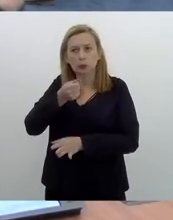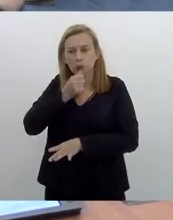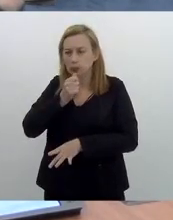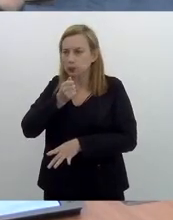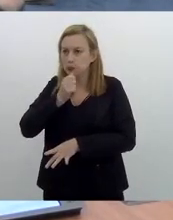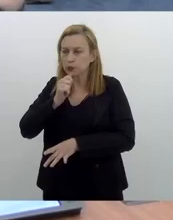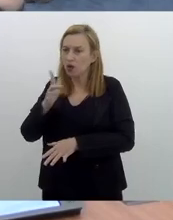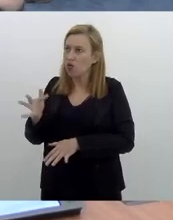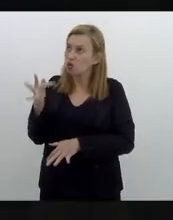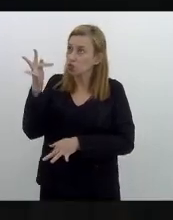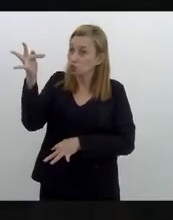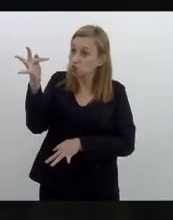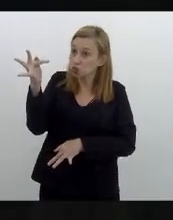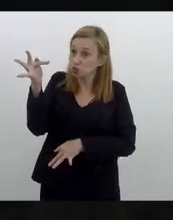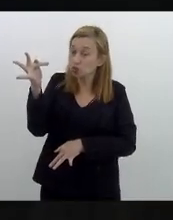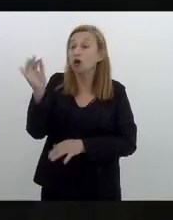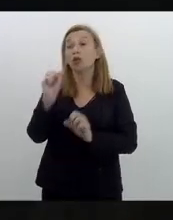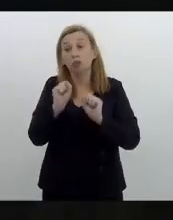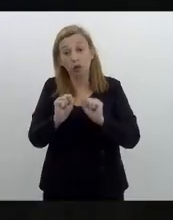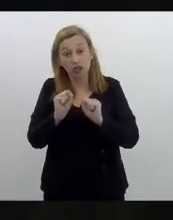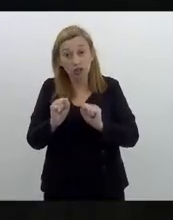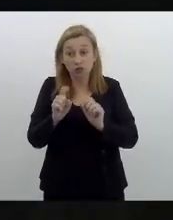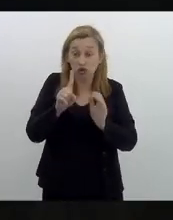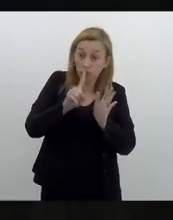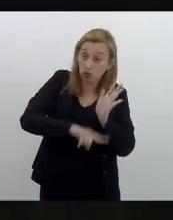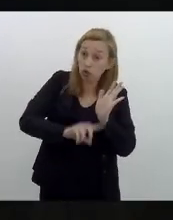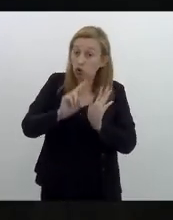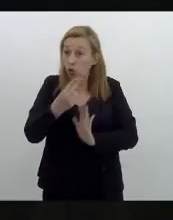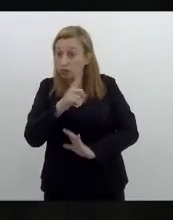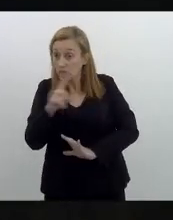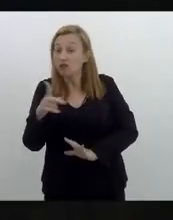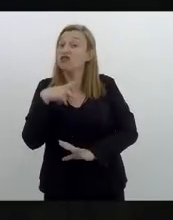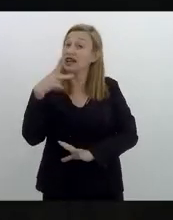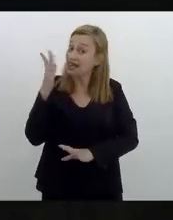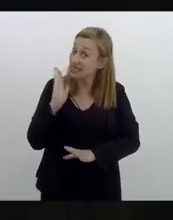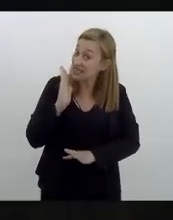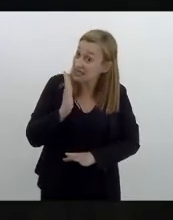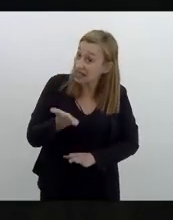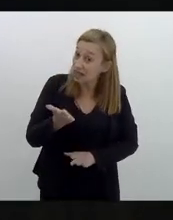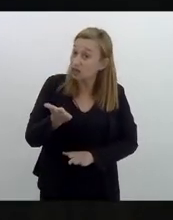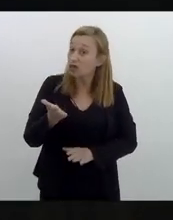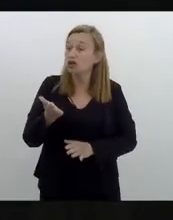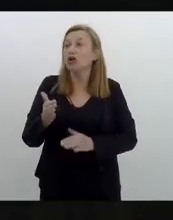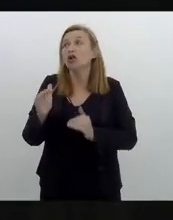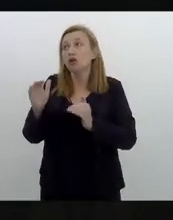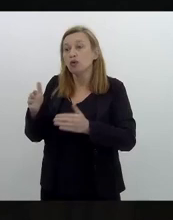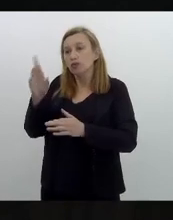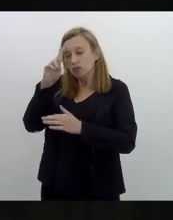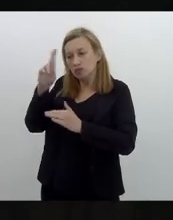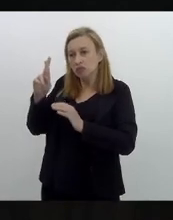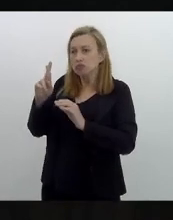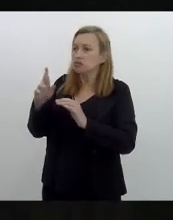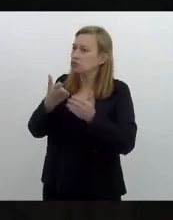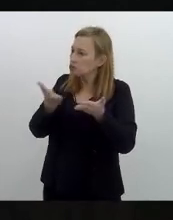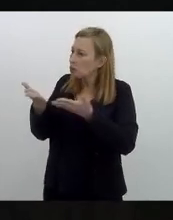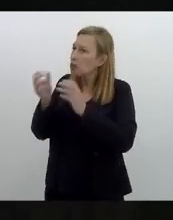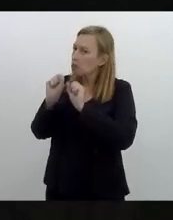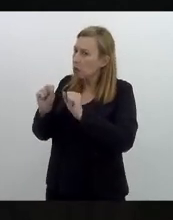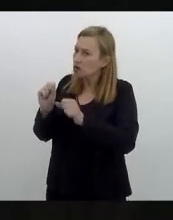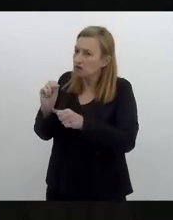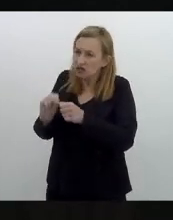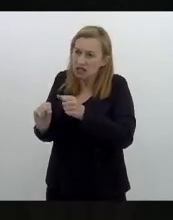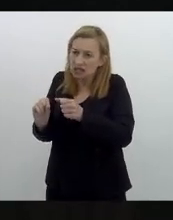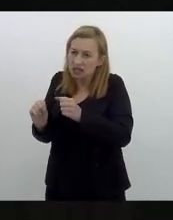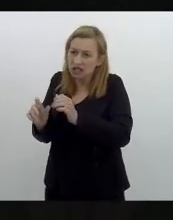relação ao futuro Podemos amenizar Ou não Falei direto Vossas Excelências Podem fazer o destaque Porque isso Não vai ter